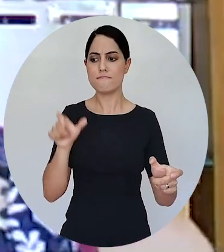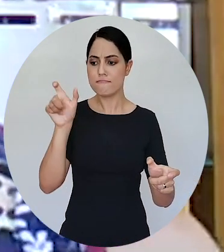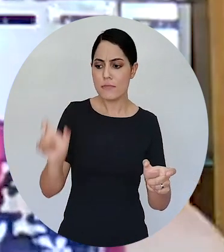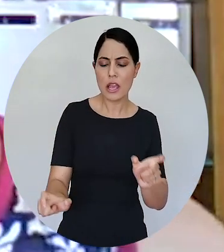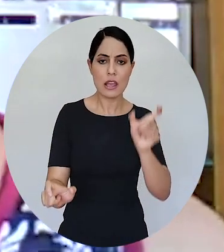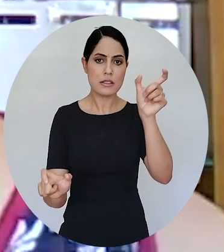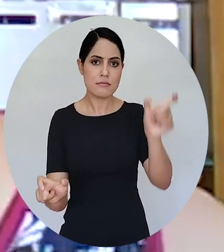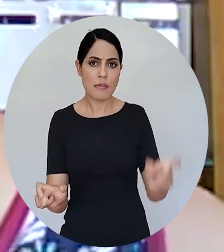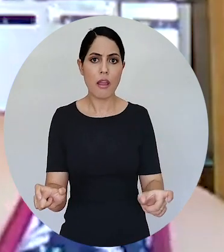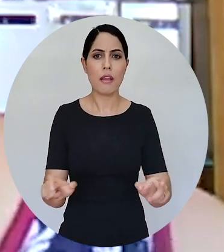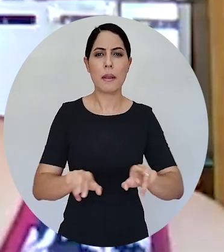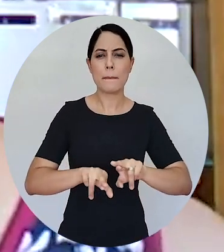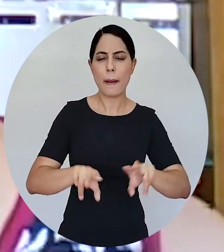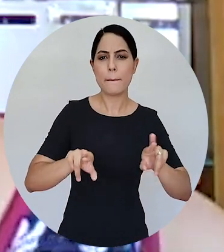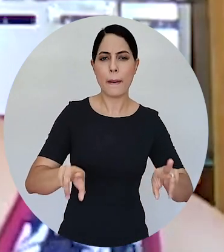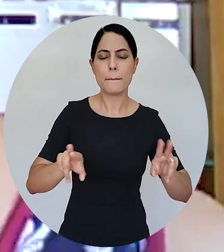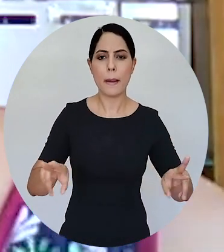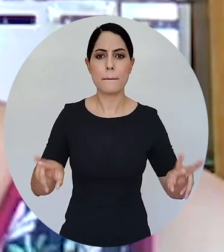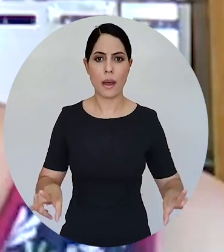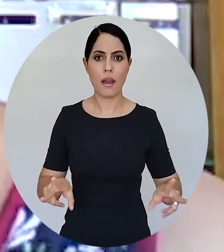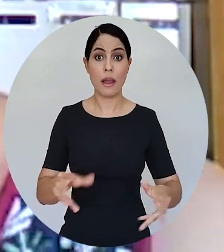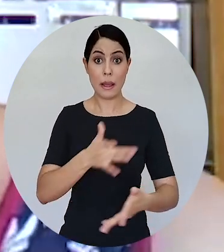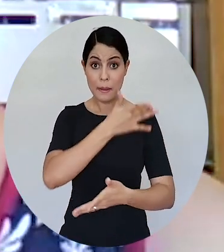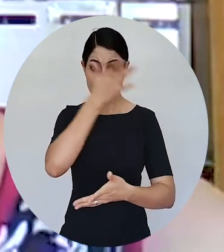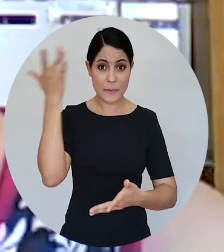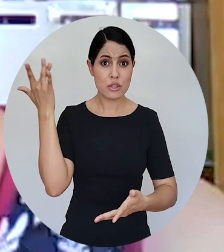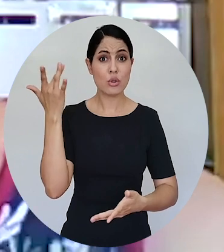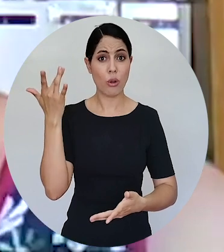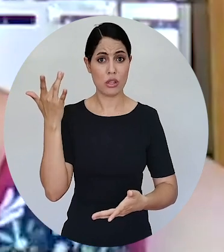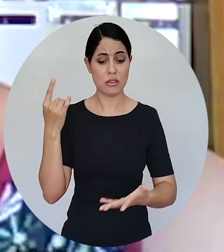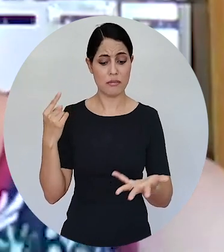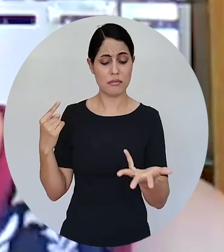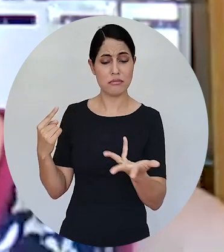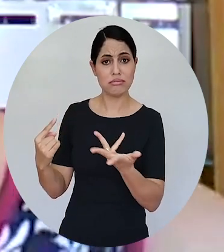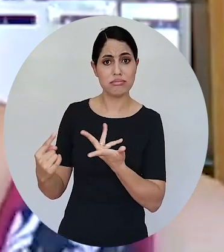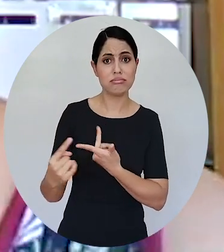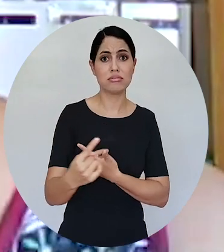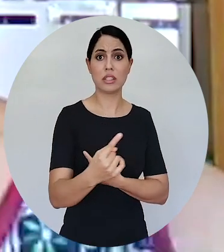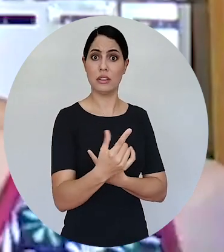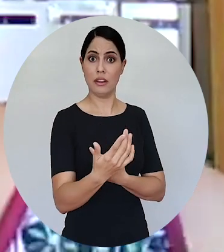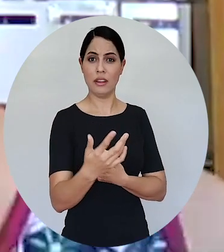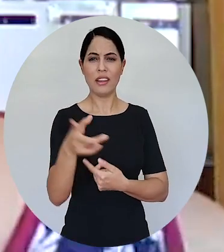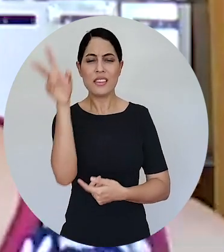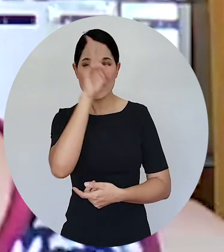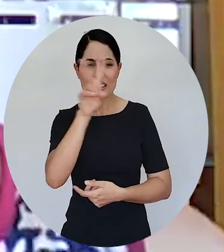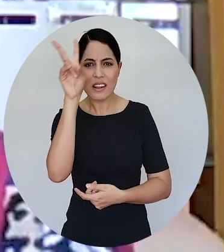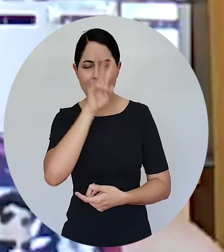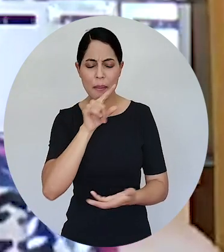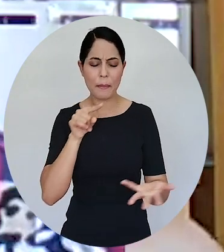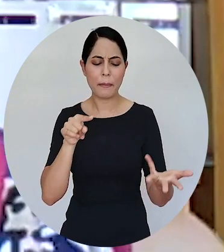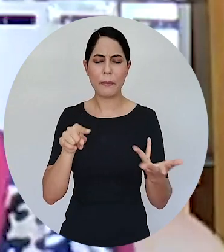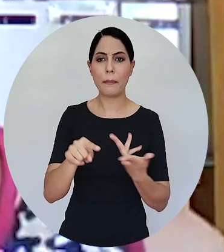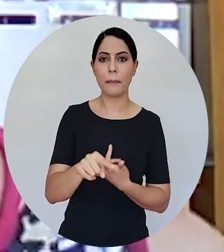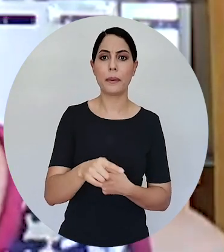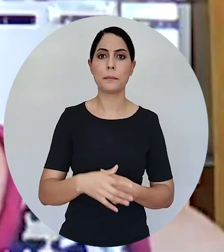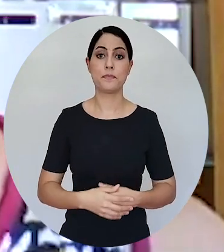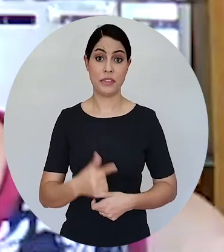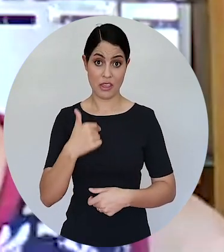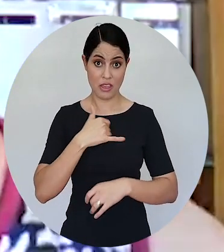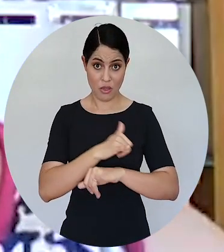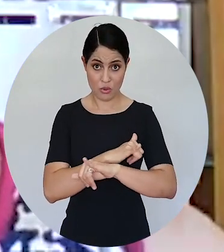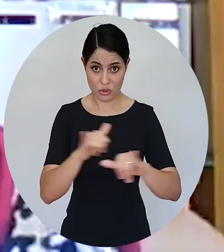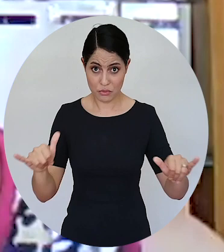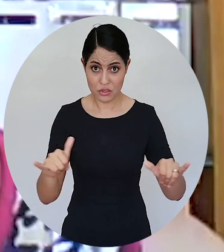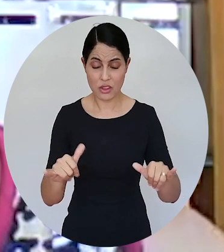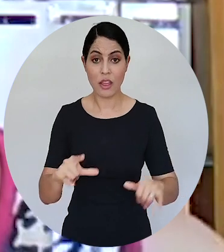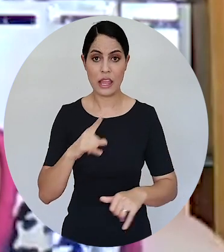serem contemplados, né? De pessoas desejando coisas, achando coisas, lembrando de coisas. Eu costumo dizer que